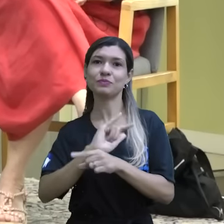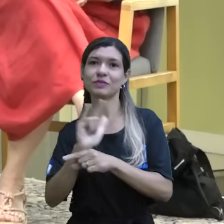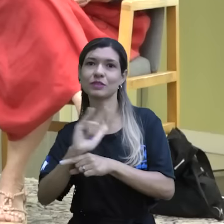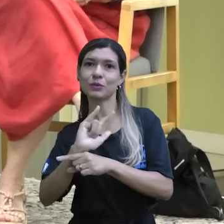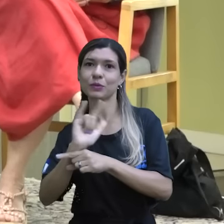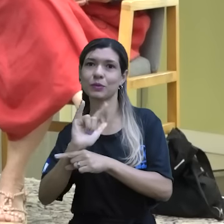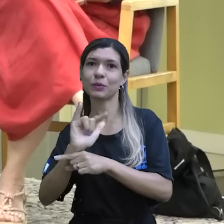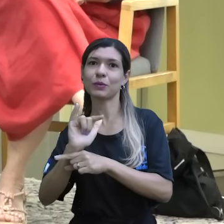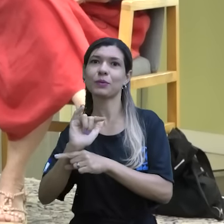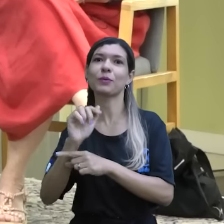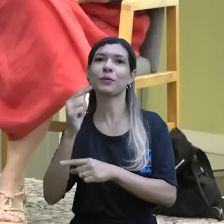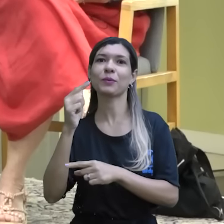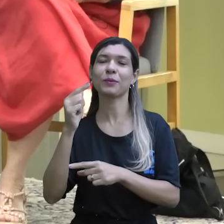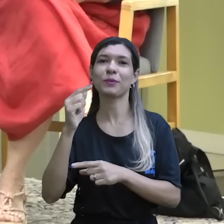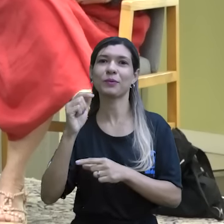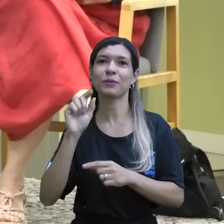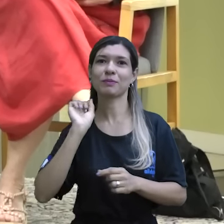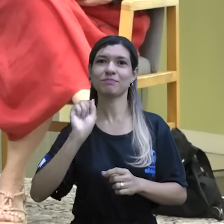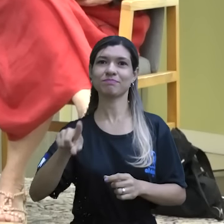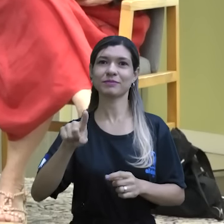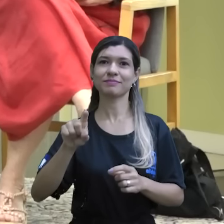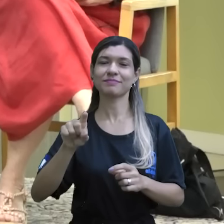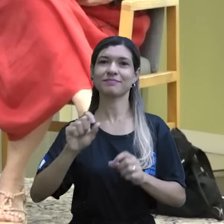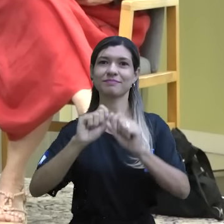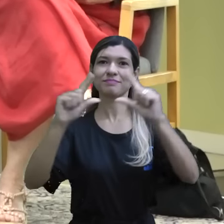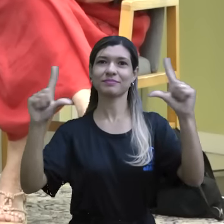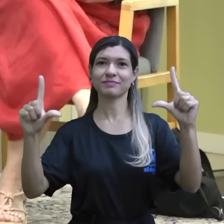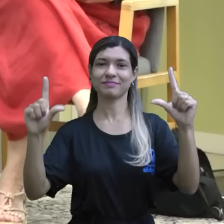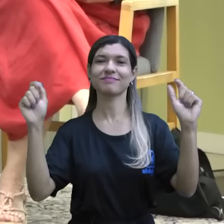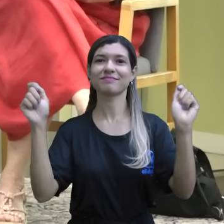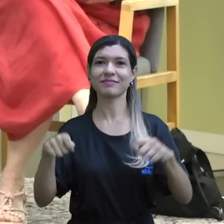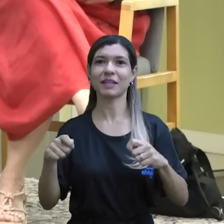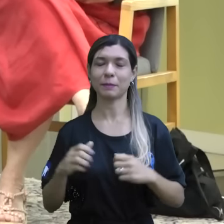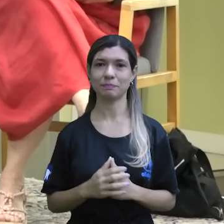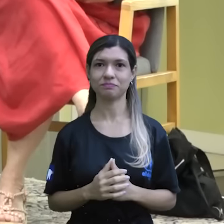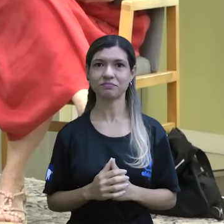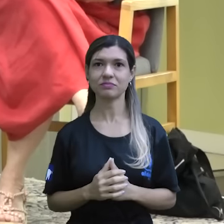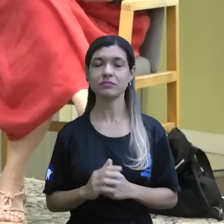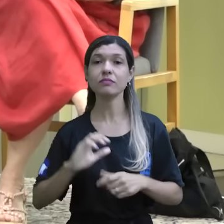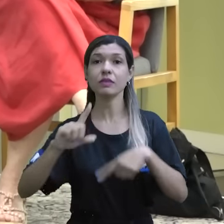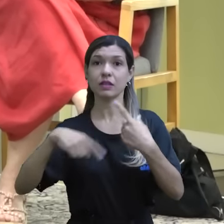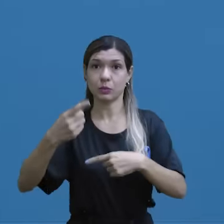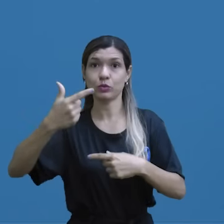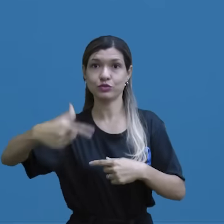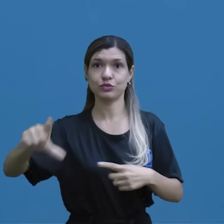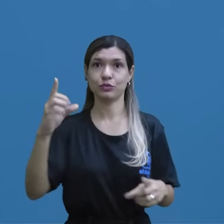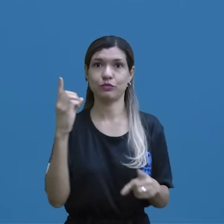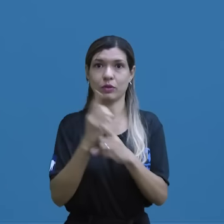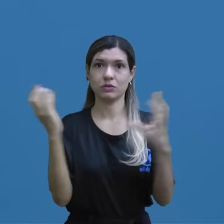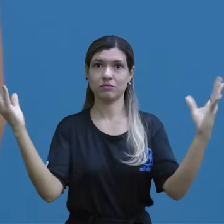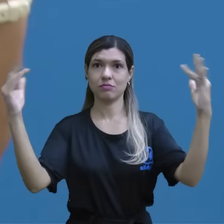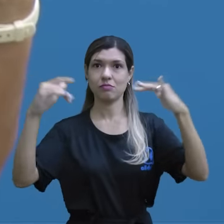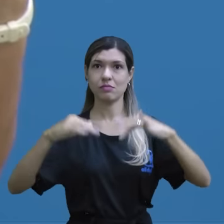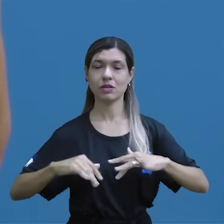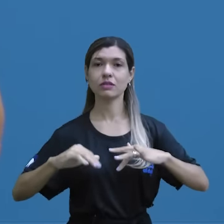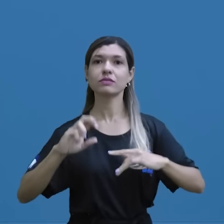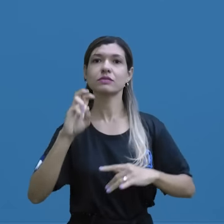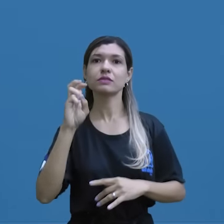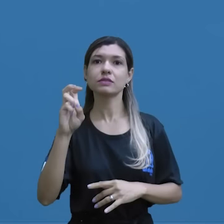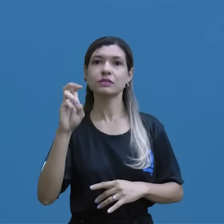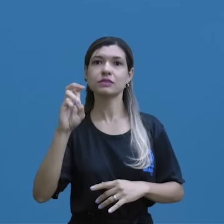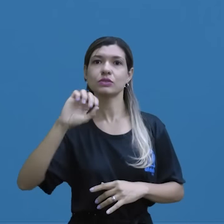quarta-feira. Tá? Dia 5 de junho, às 15h30. Atenção, não mais 17h30. Só em junho.